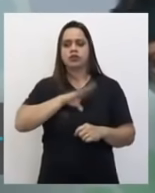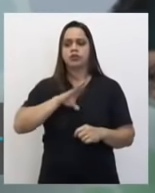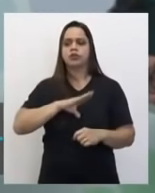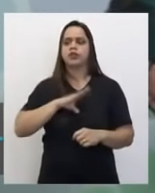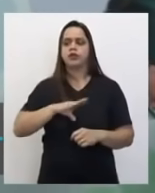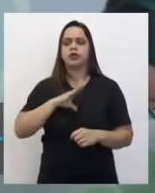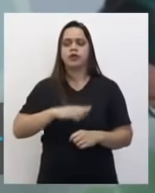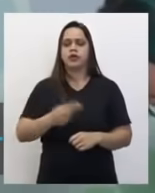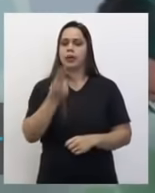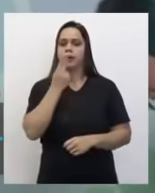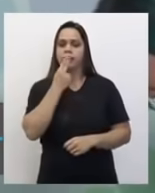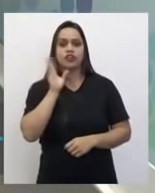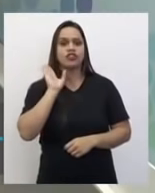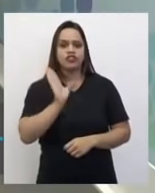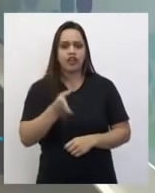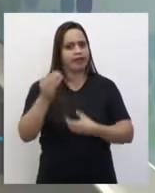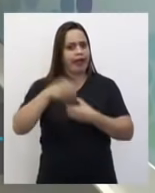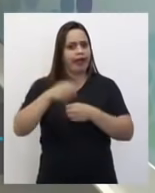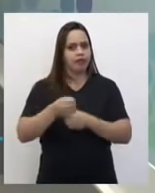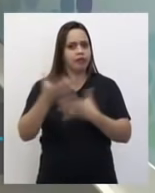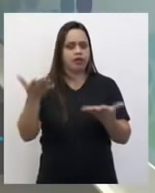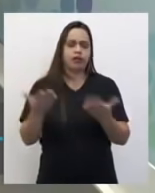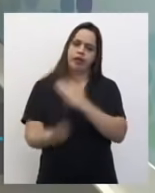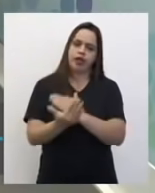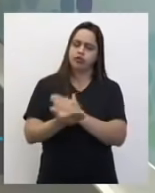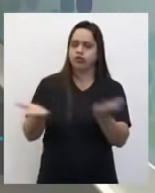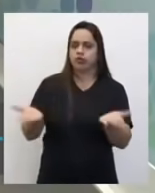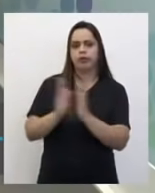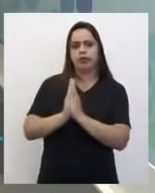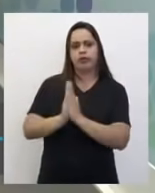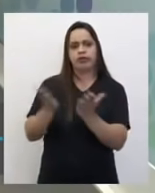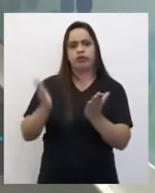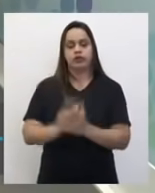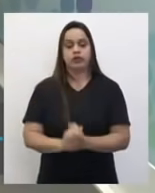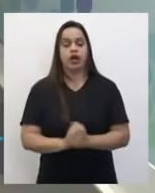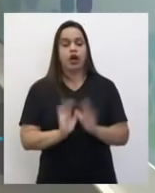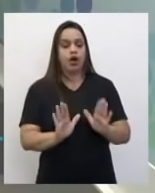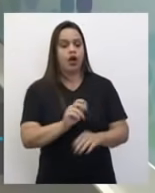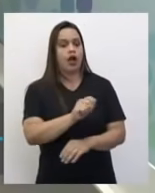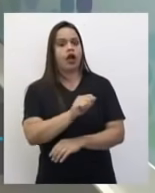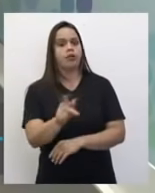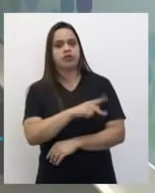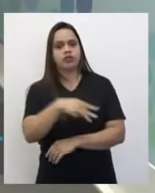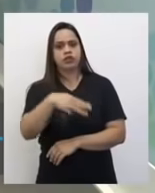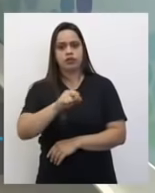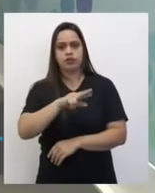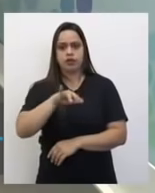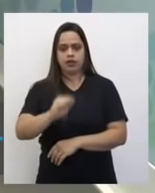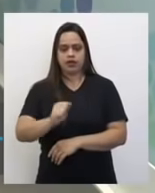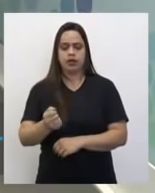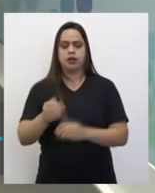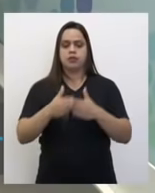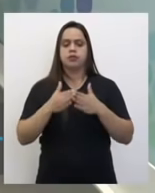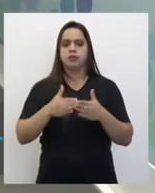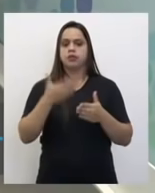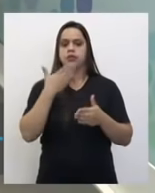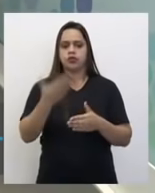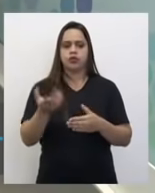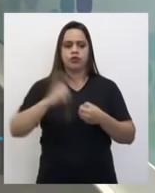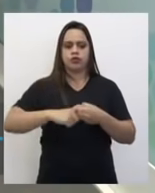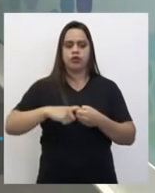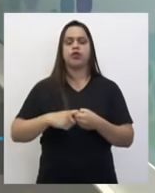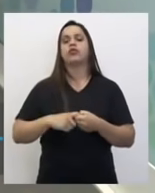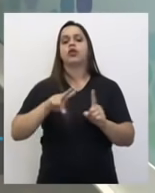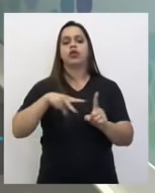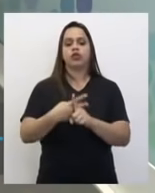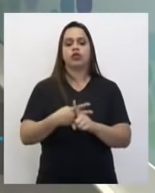eu fico meia perdida, né, Fabiana? Precisa de ajuda, preciso de socorro. Tá. Ó, a Maria Luía falou pra gente voltar no dobro. Eu vou trocar aqui. Eu não vi, tá vendo? Eu não vi